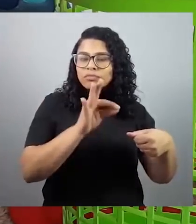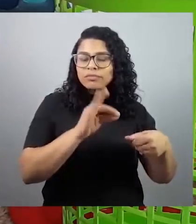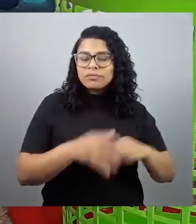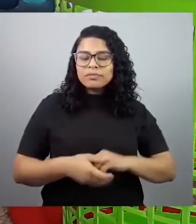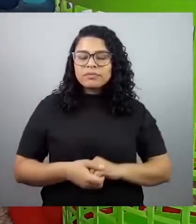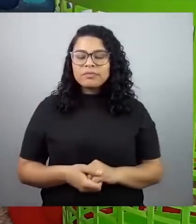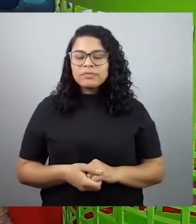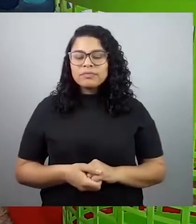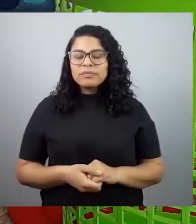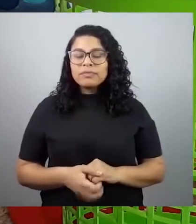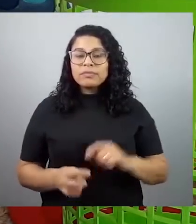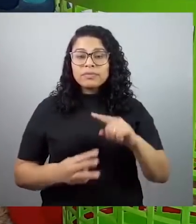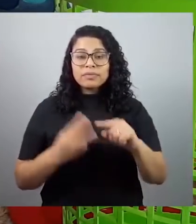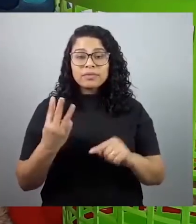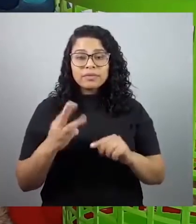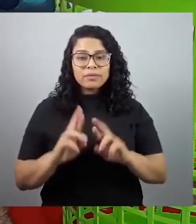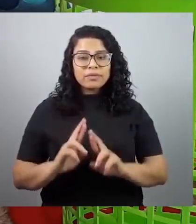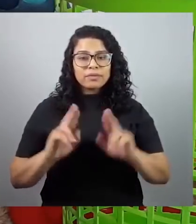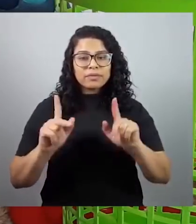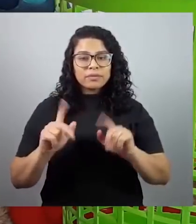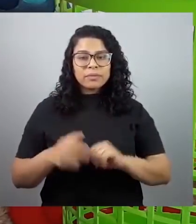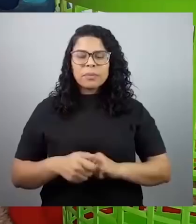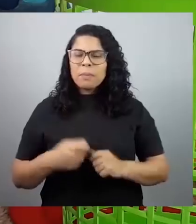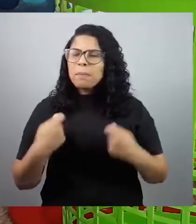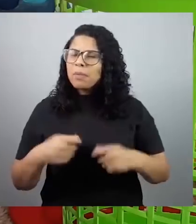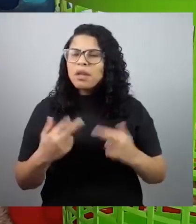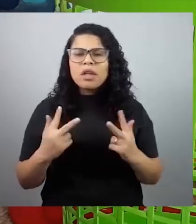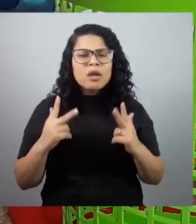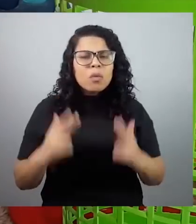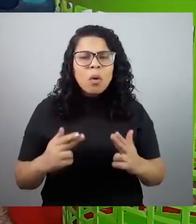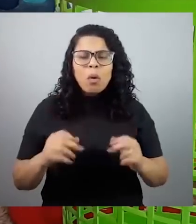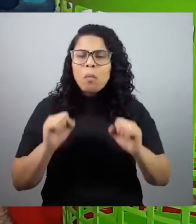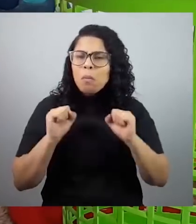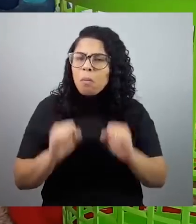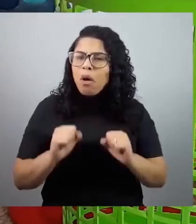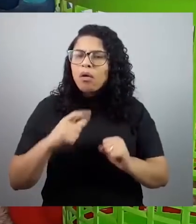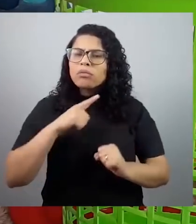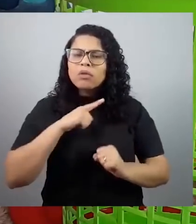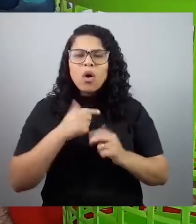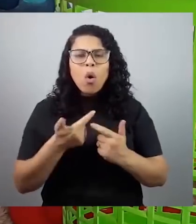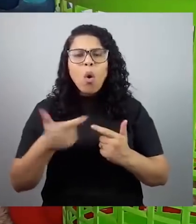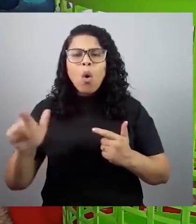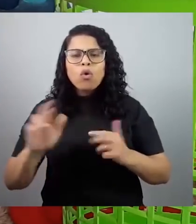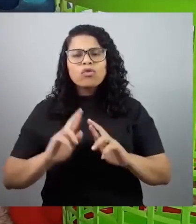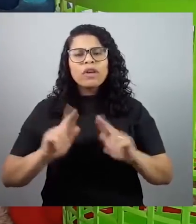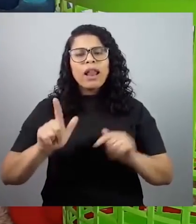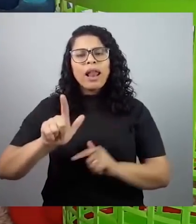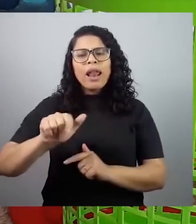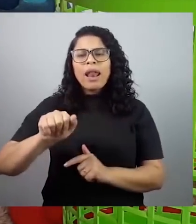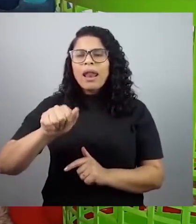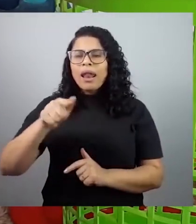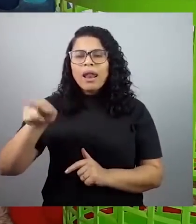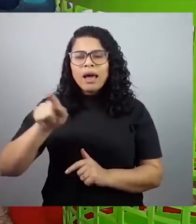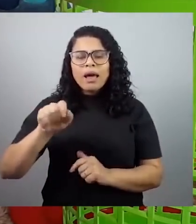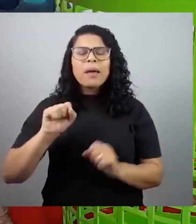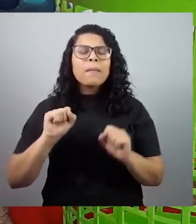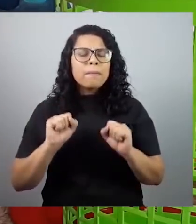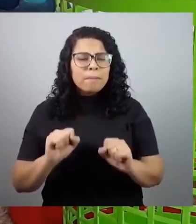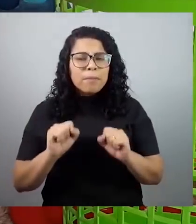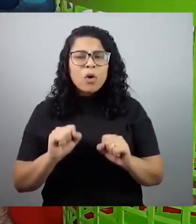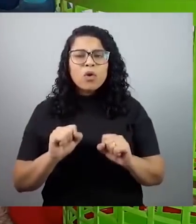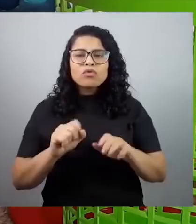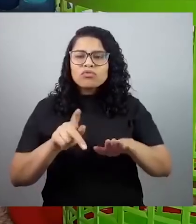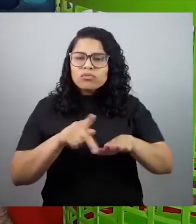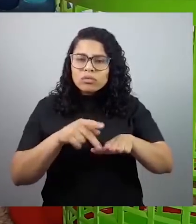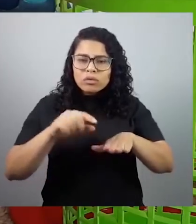fitilho e barbante. Mas não precisa ser esse, gente. Se vocês tiverem lã em casa, pode ser também. Até cadarço também